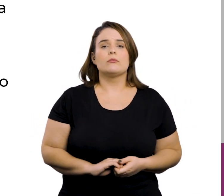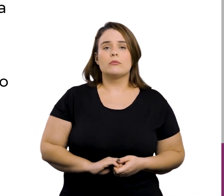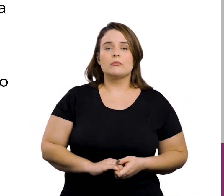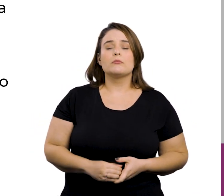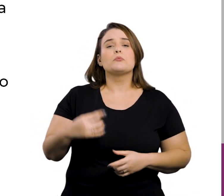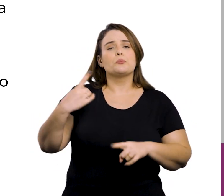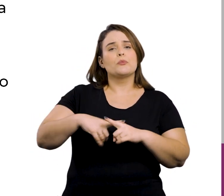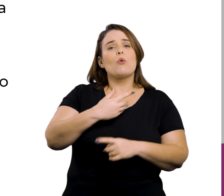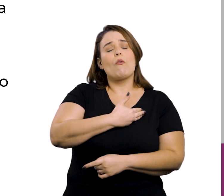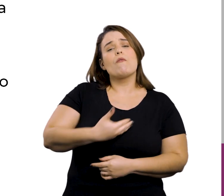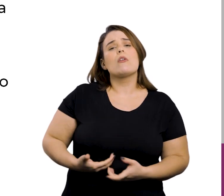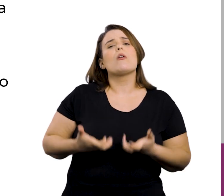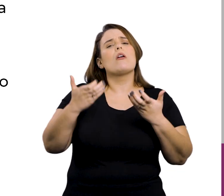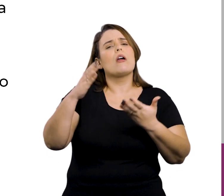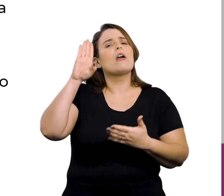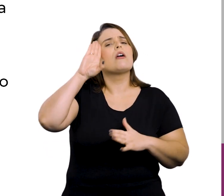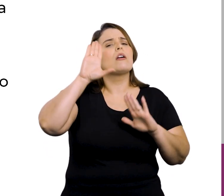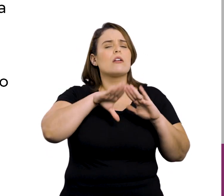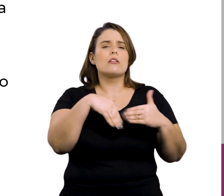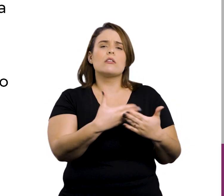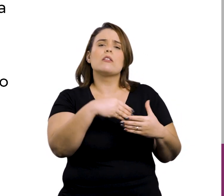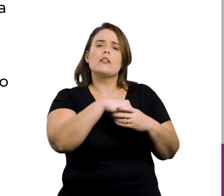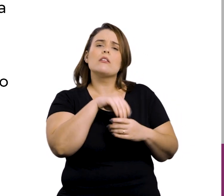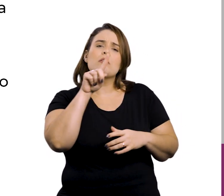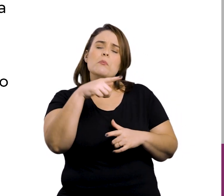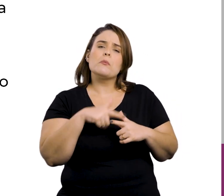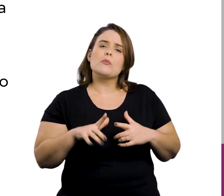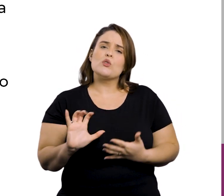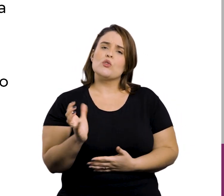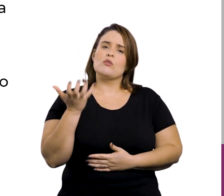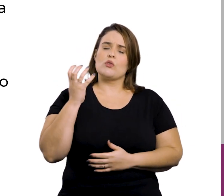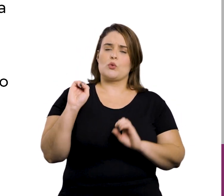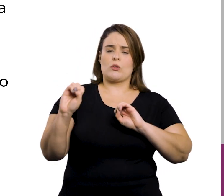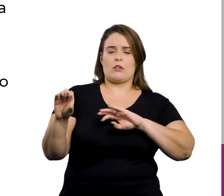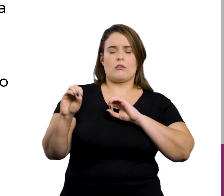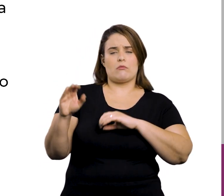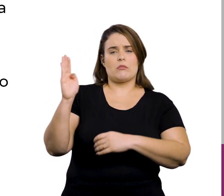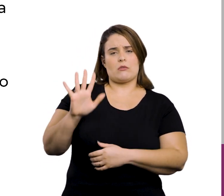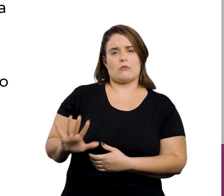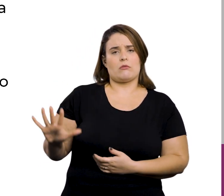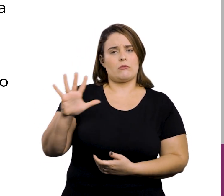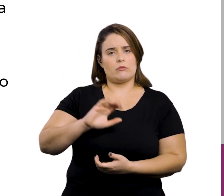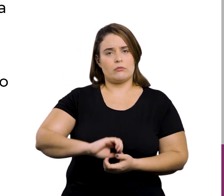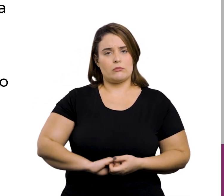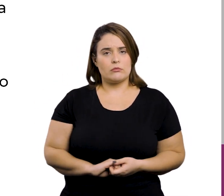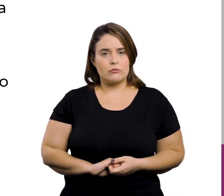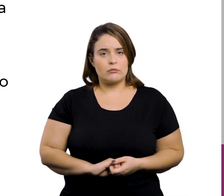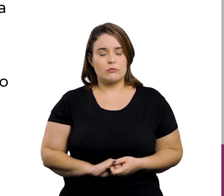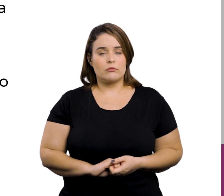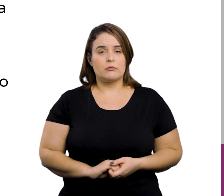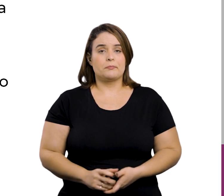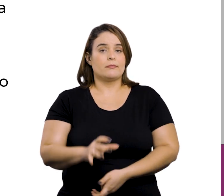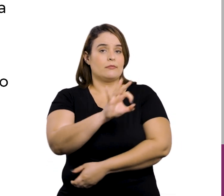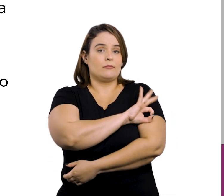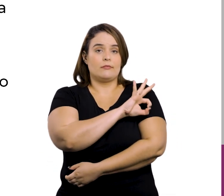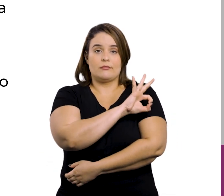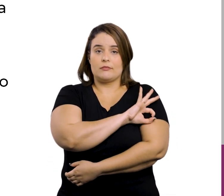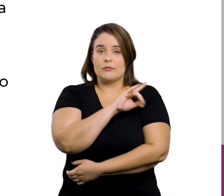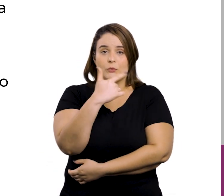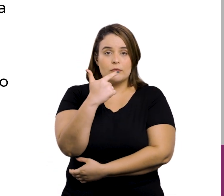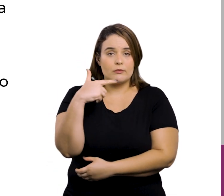insistido tanto na militarização das escolas como uma solução para a educação brasileira? A polícia não é composta